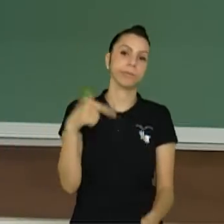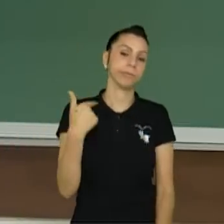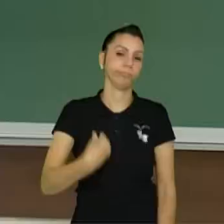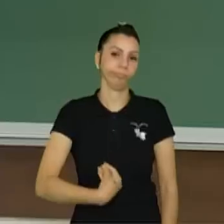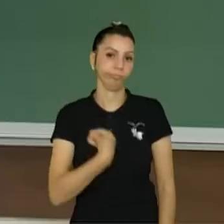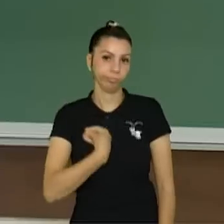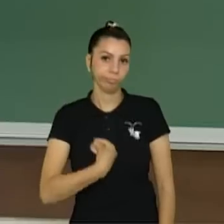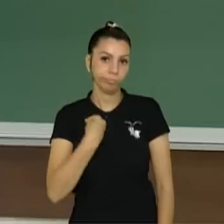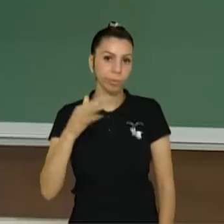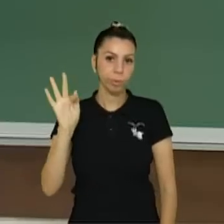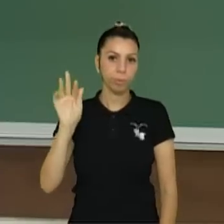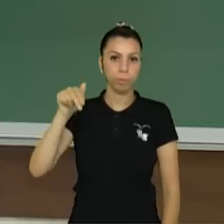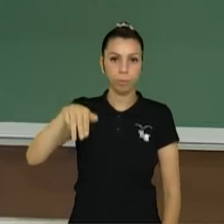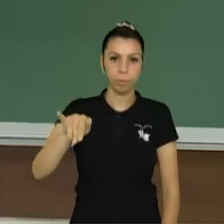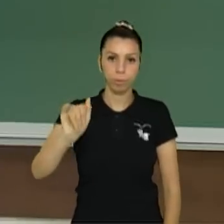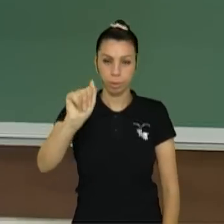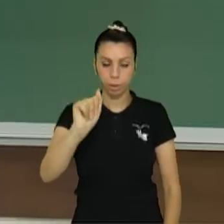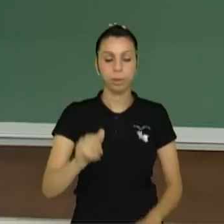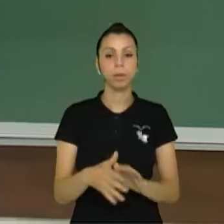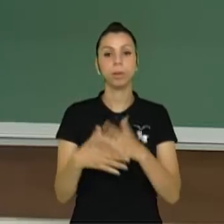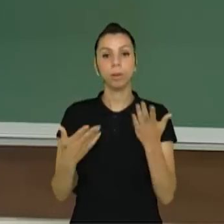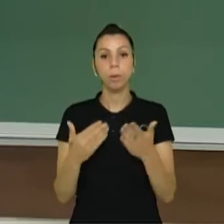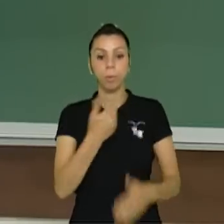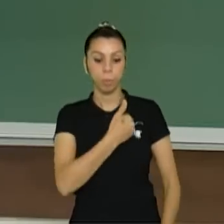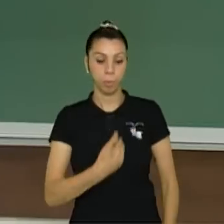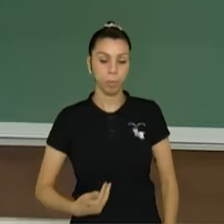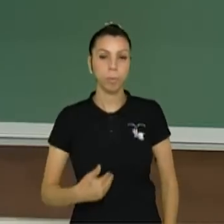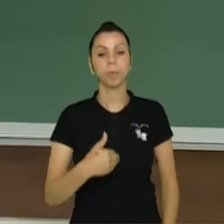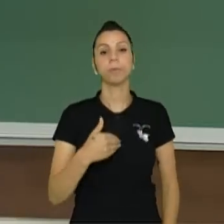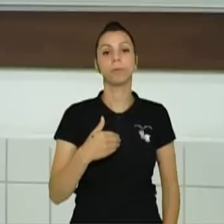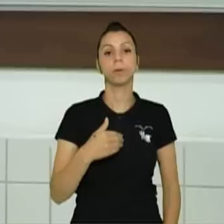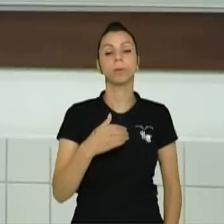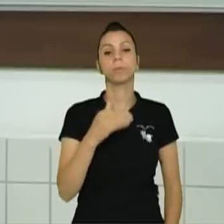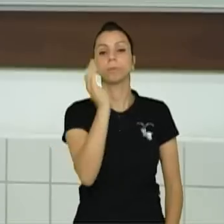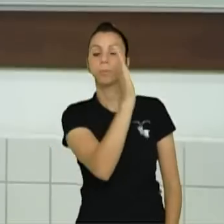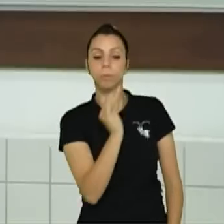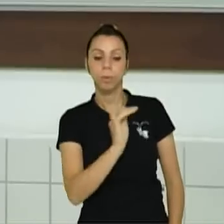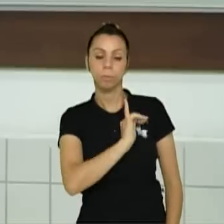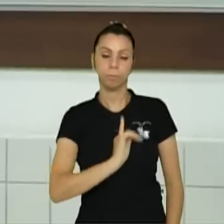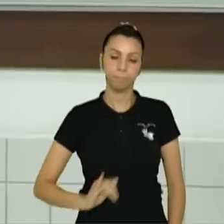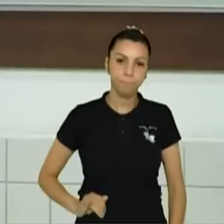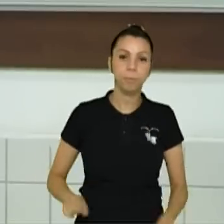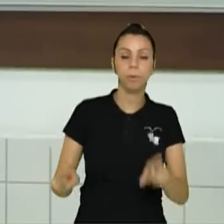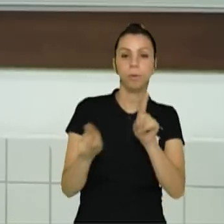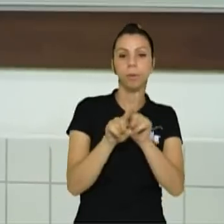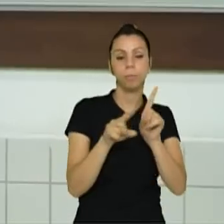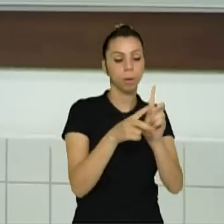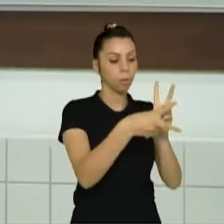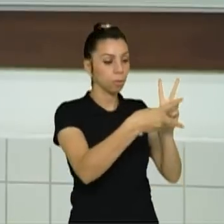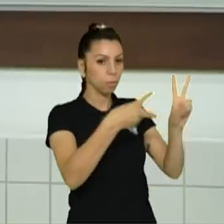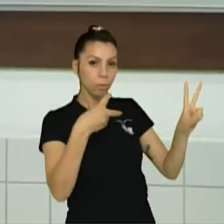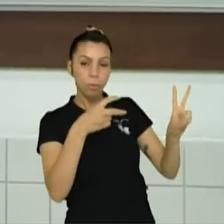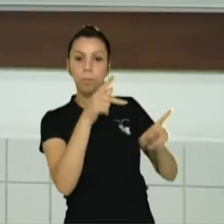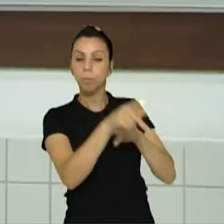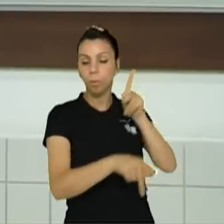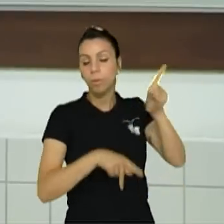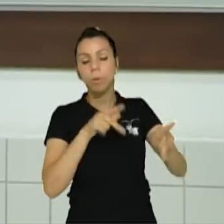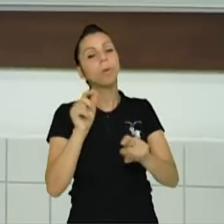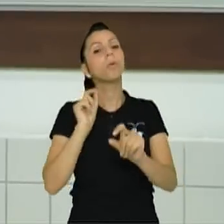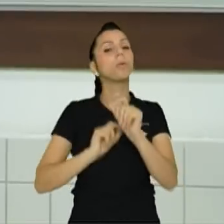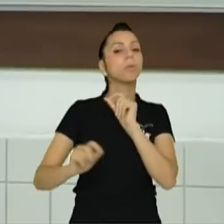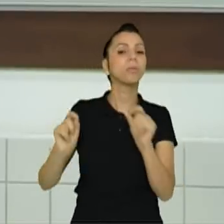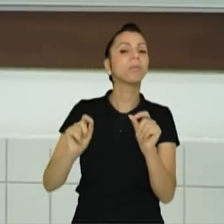Império, onde nós vamos aprofundar, a questão dos povos originários, os povos indígenas, olha só, era vista,